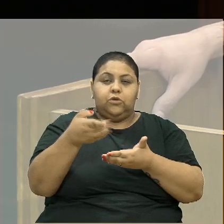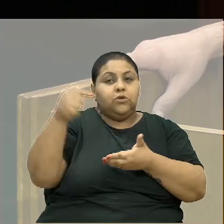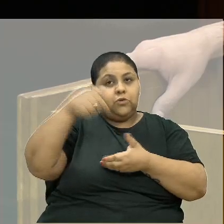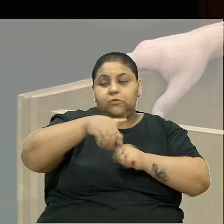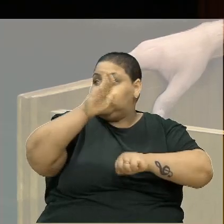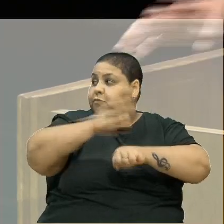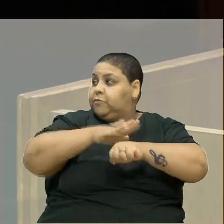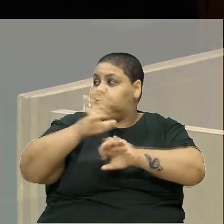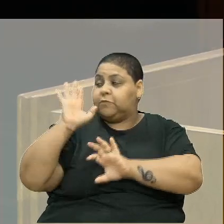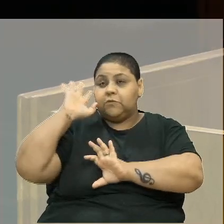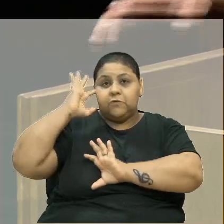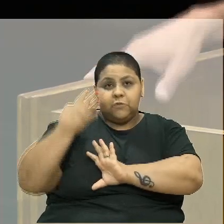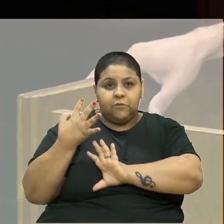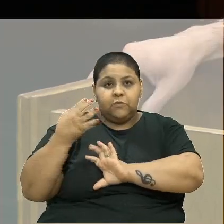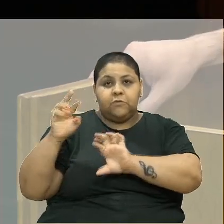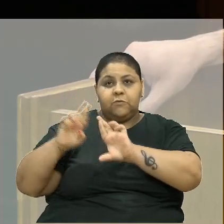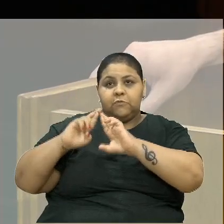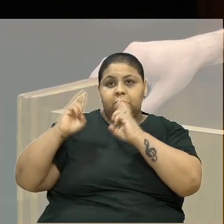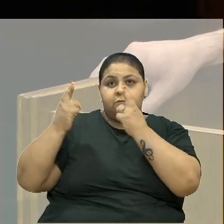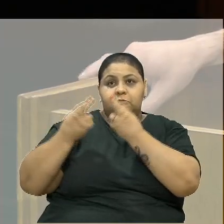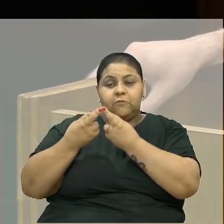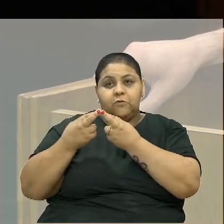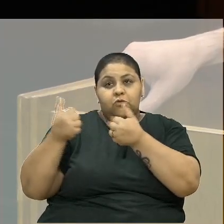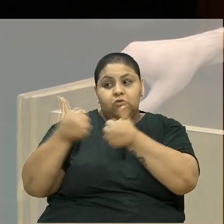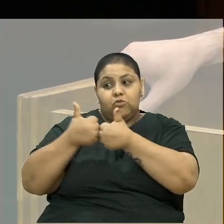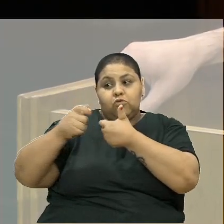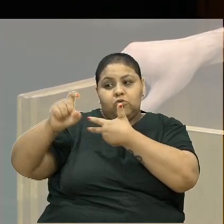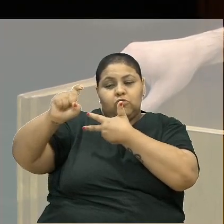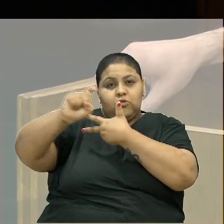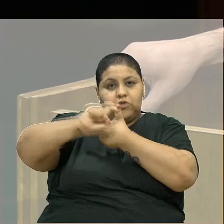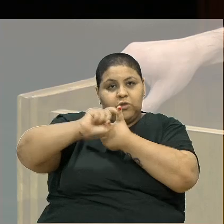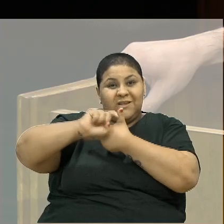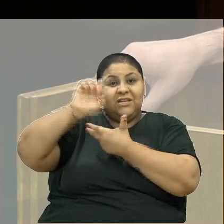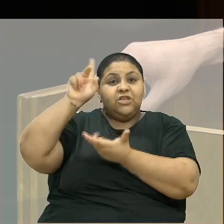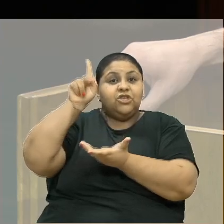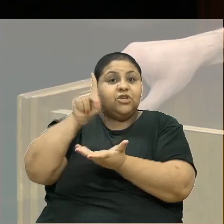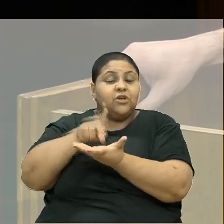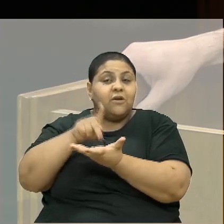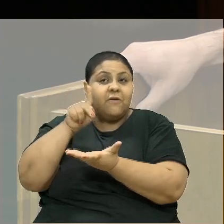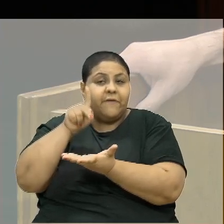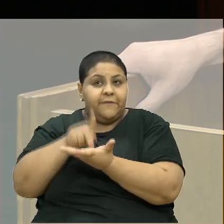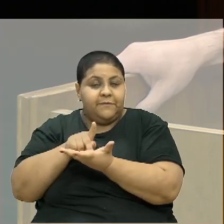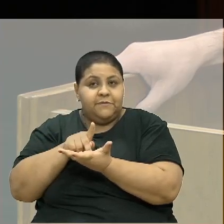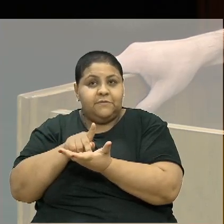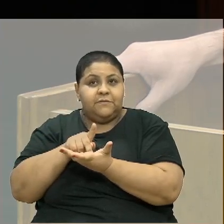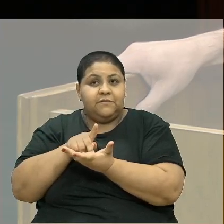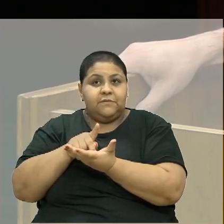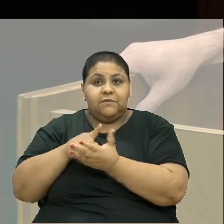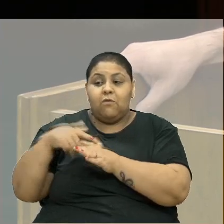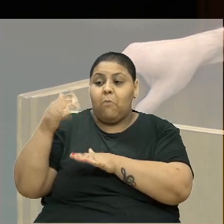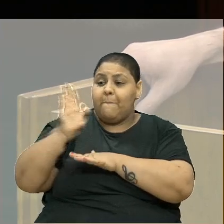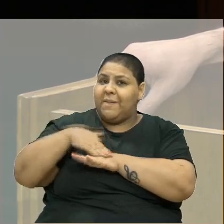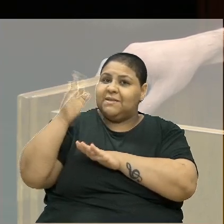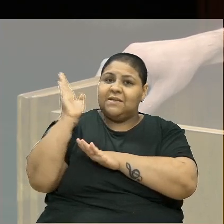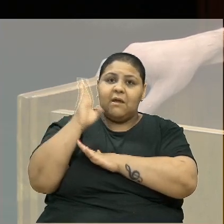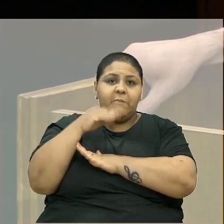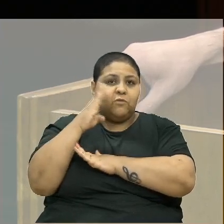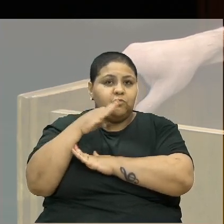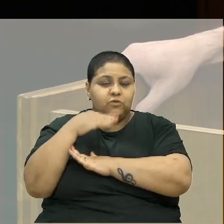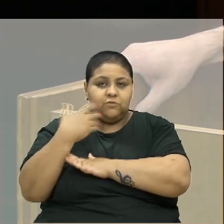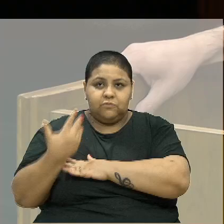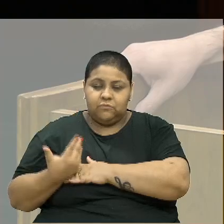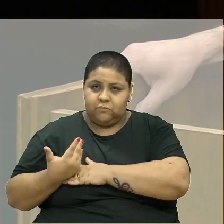está ocorrendo reunião aqui no Executivo, para que, de fato, seja o mais breve possível